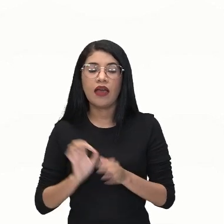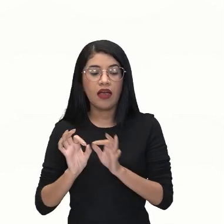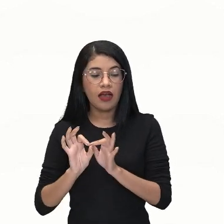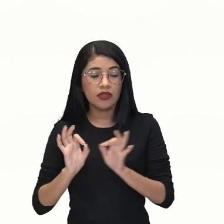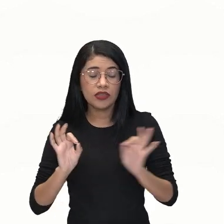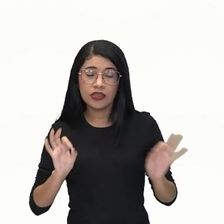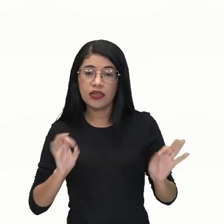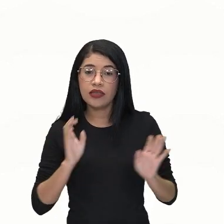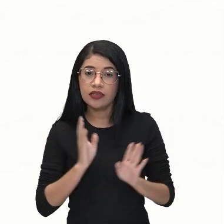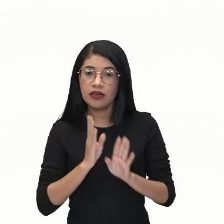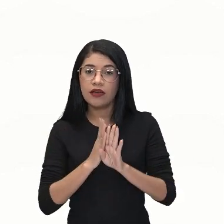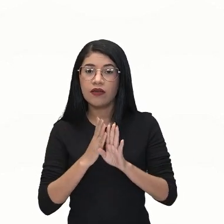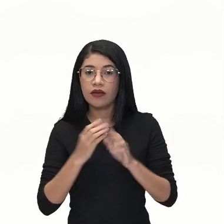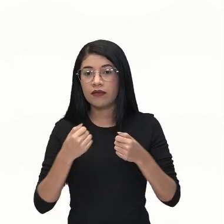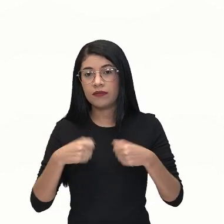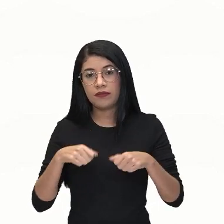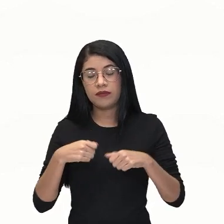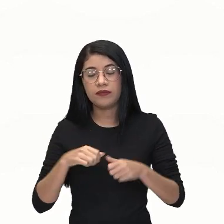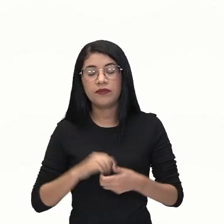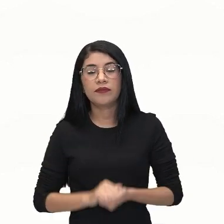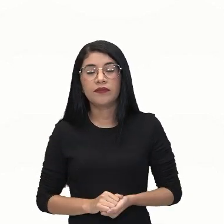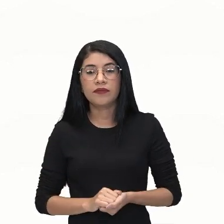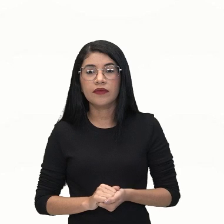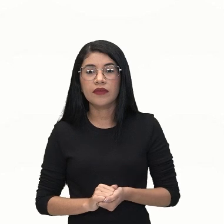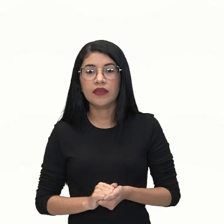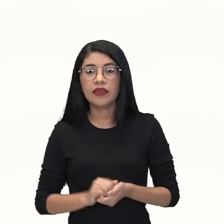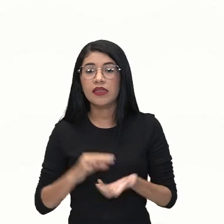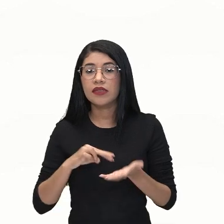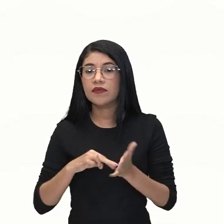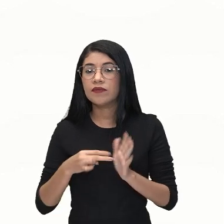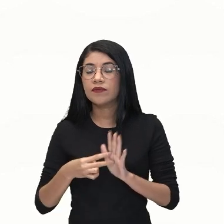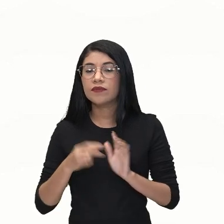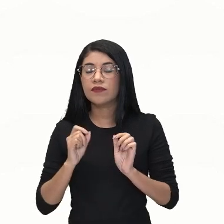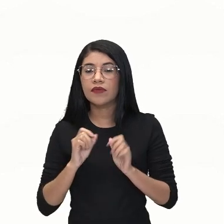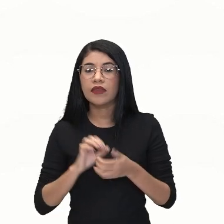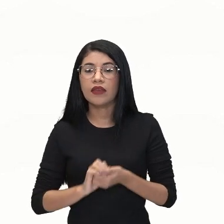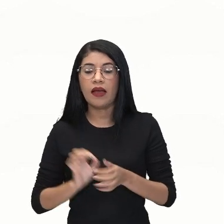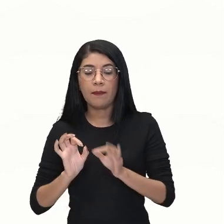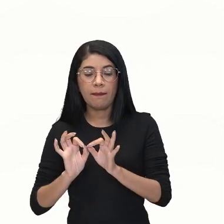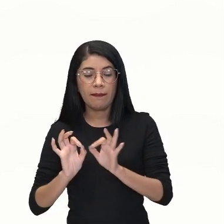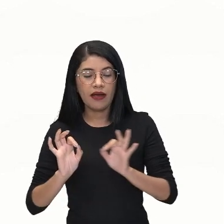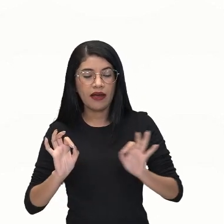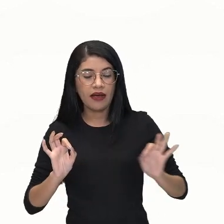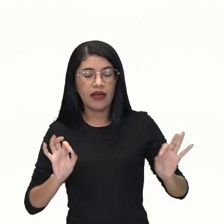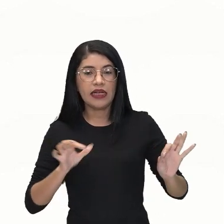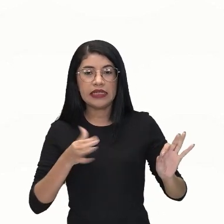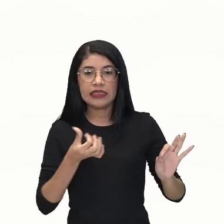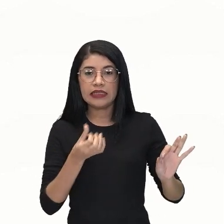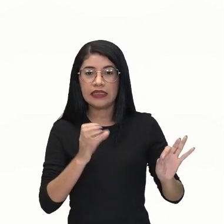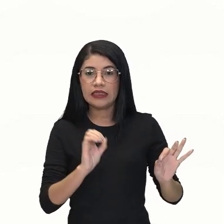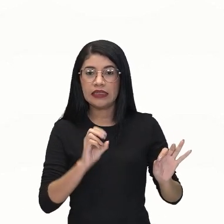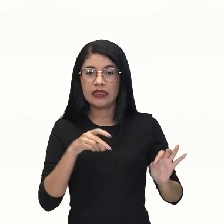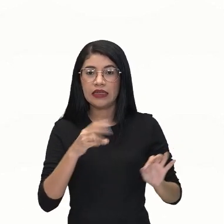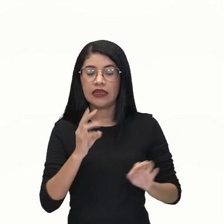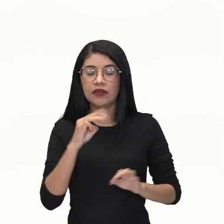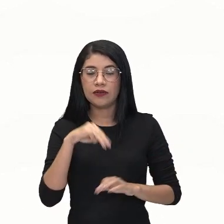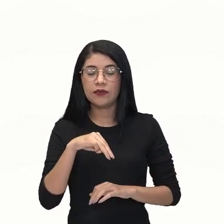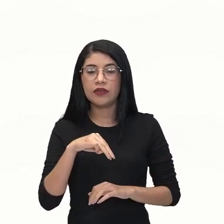que eu quero. Ou seja, para percorrer esses 60 quilômetros, a gente vai